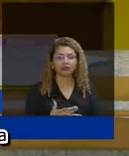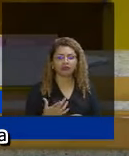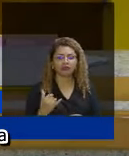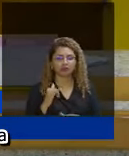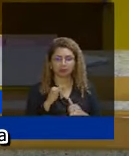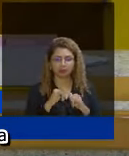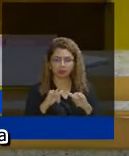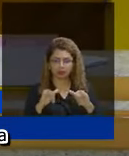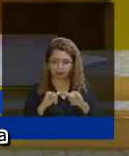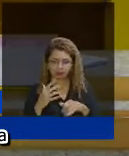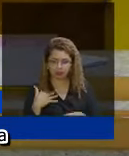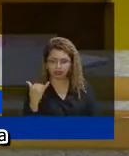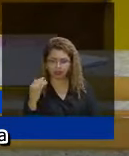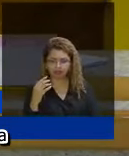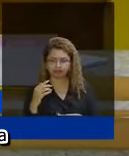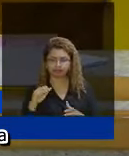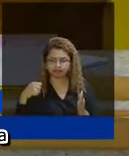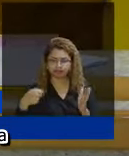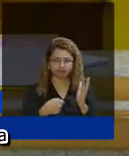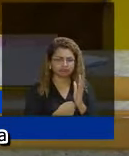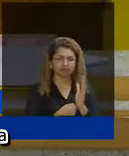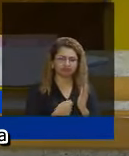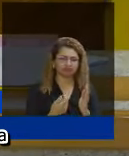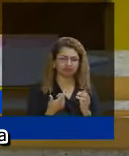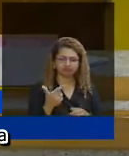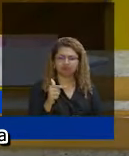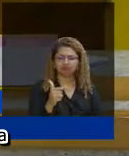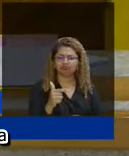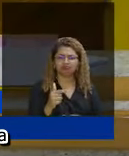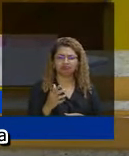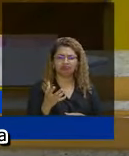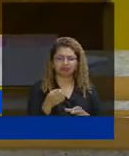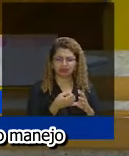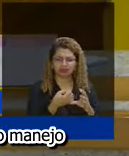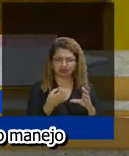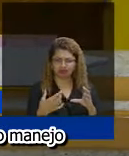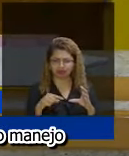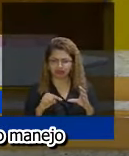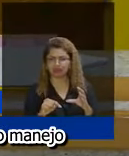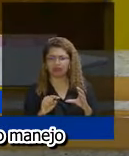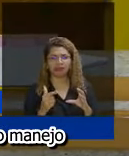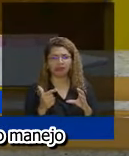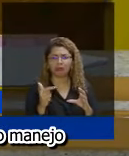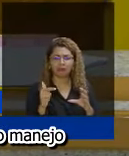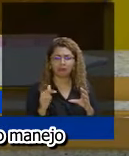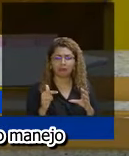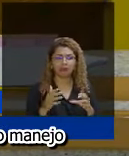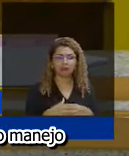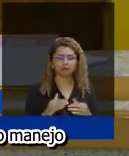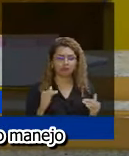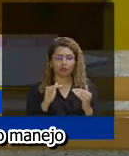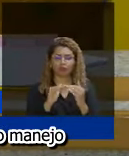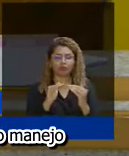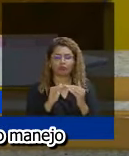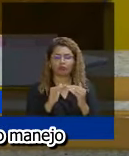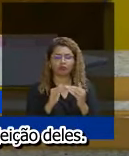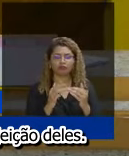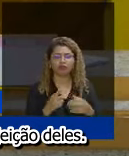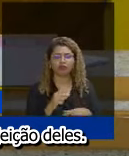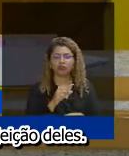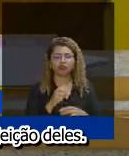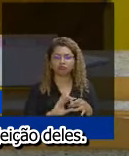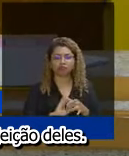se enquadram na hipótese de contradição e que a não aplicação de entendimento anterior não autoriza o manejo